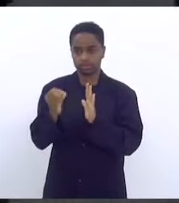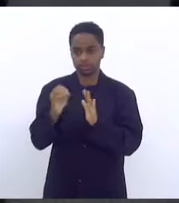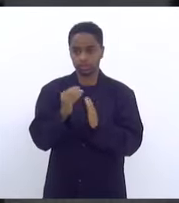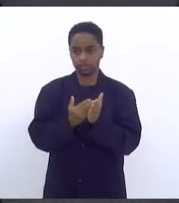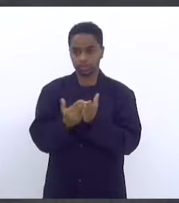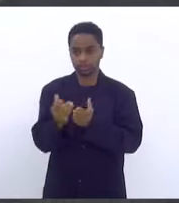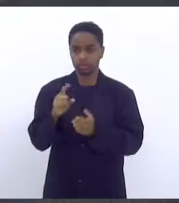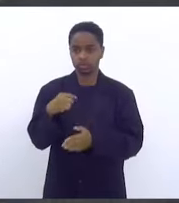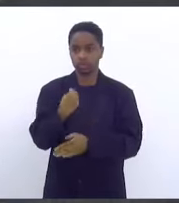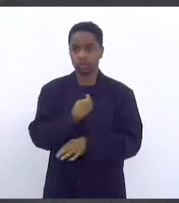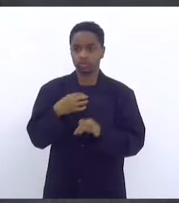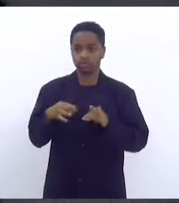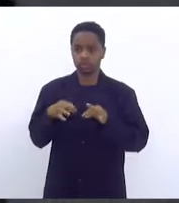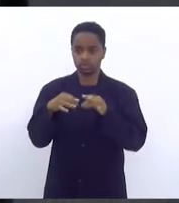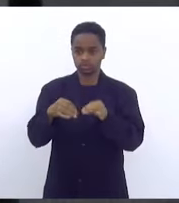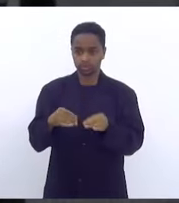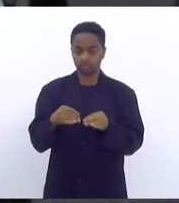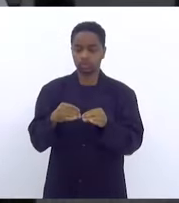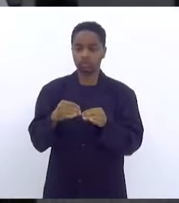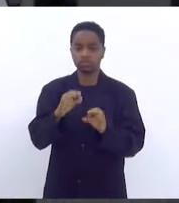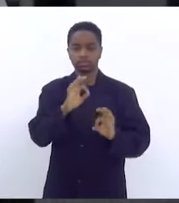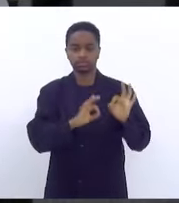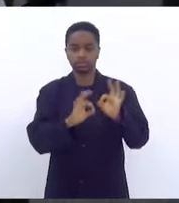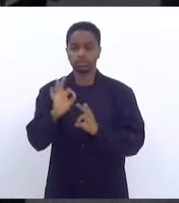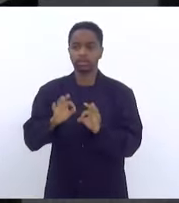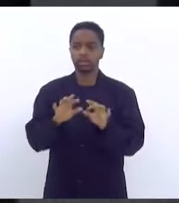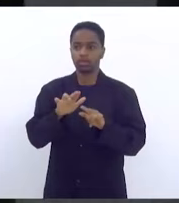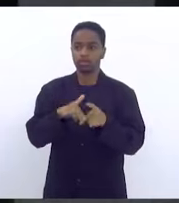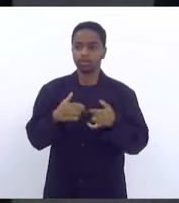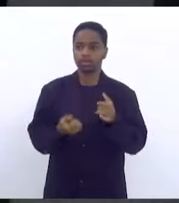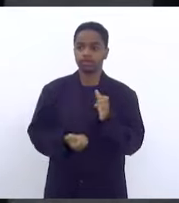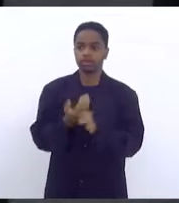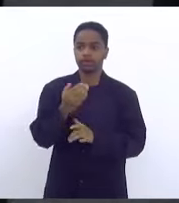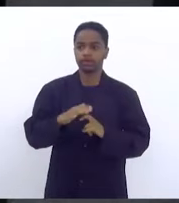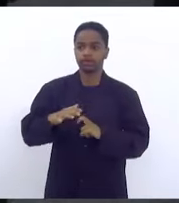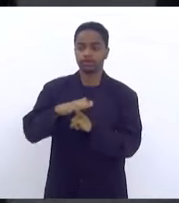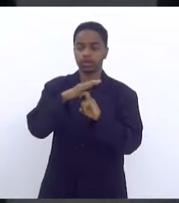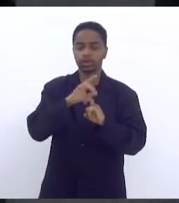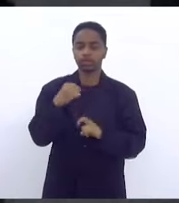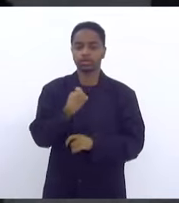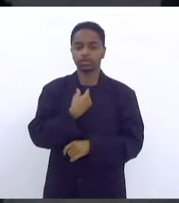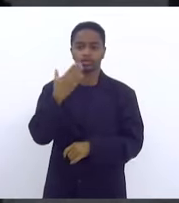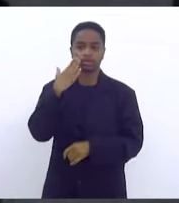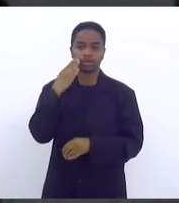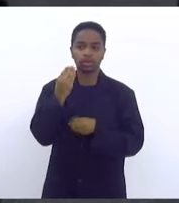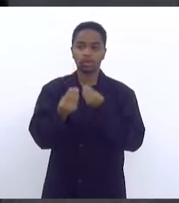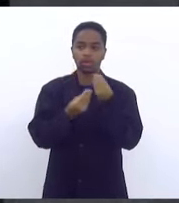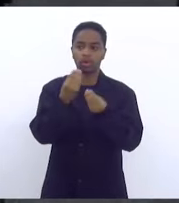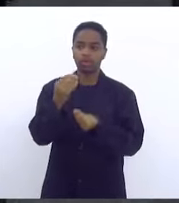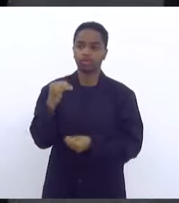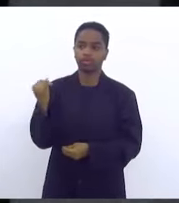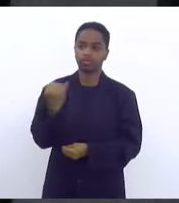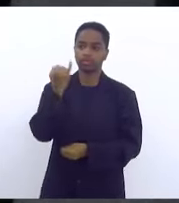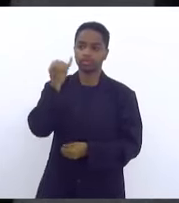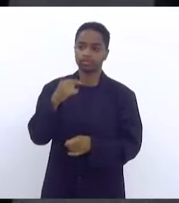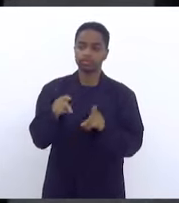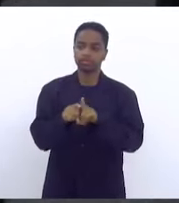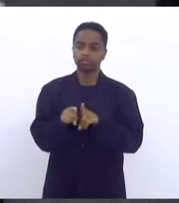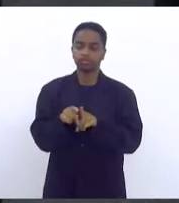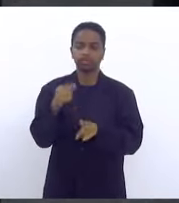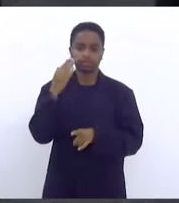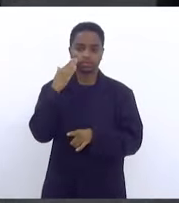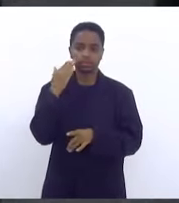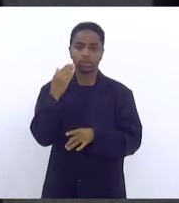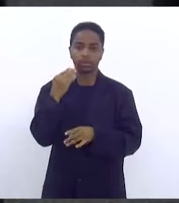todos nós aqui, portanto, fomos forjadas nas feiras. Sabemos da importância delas para que a escola